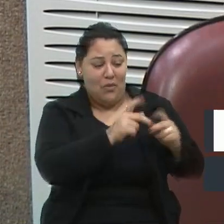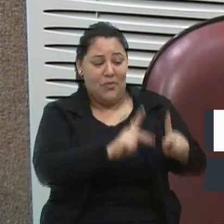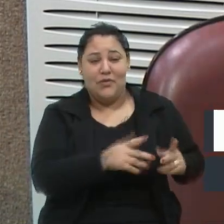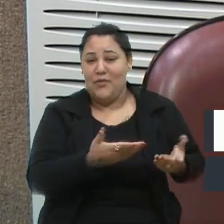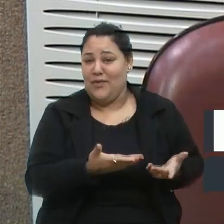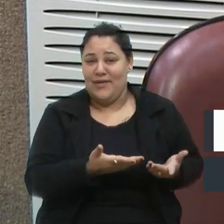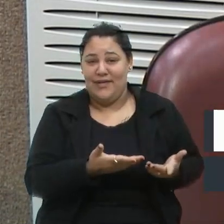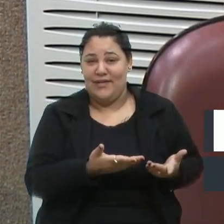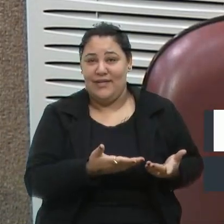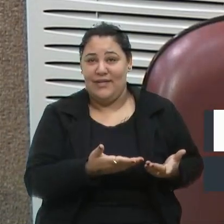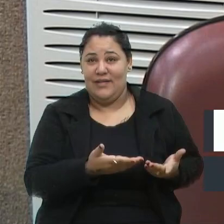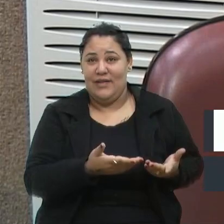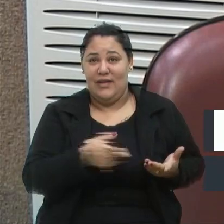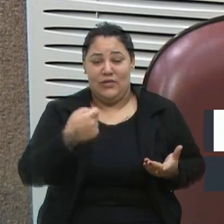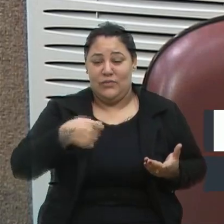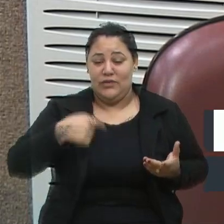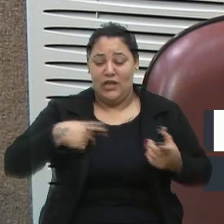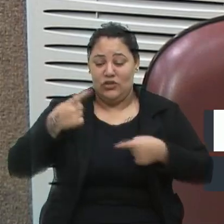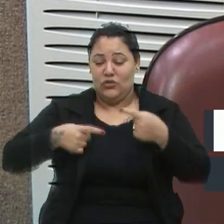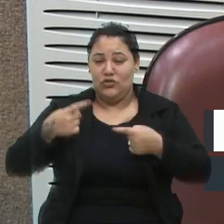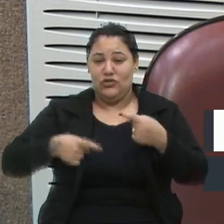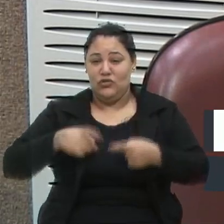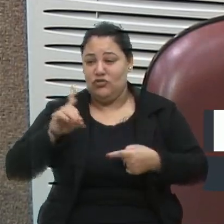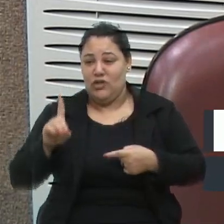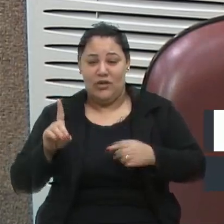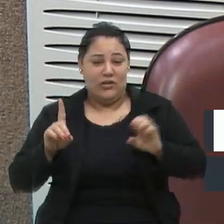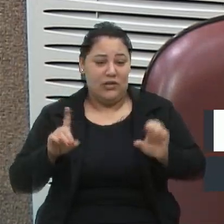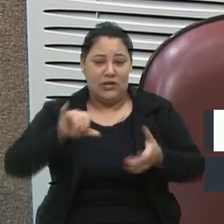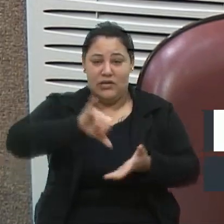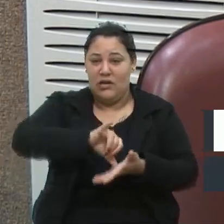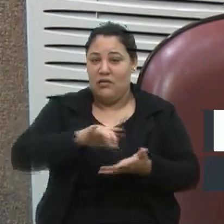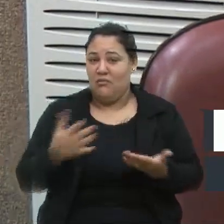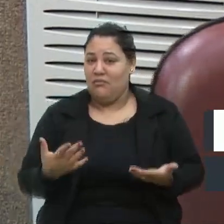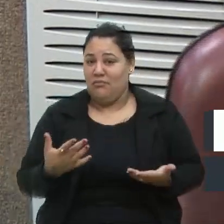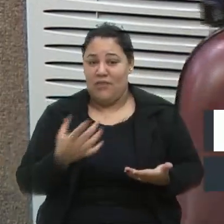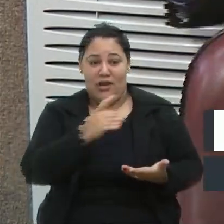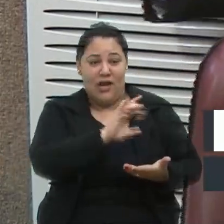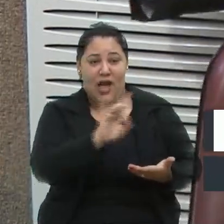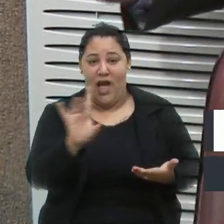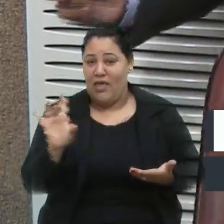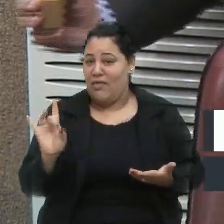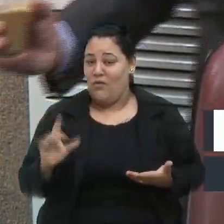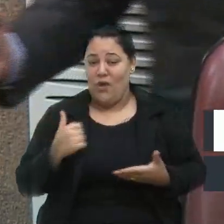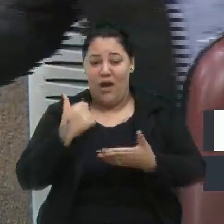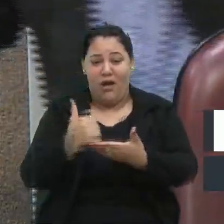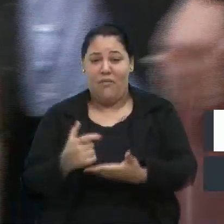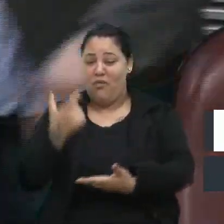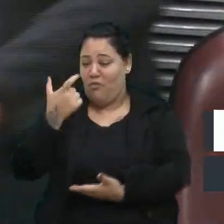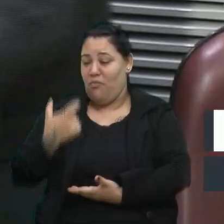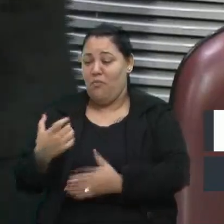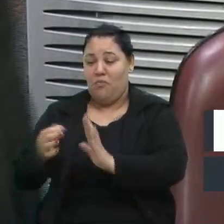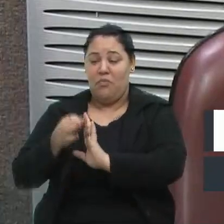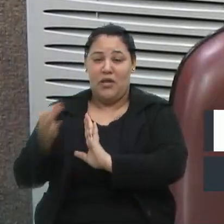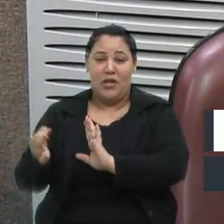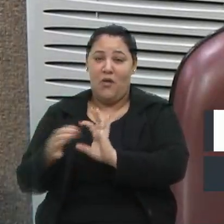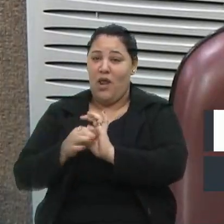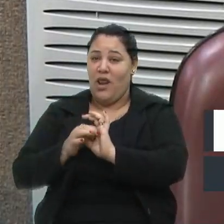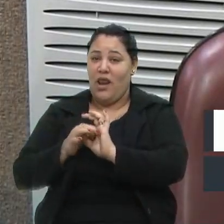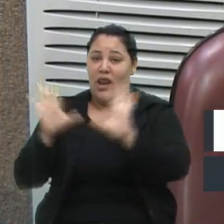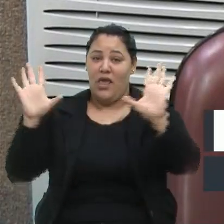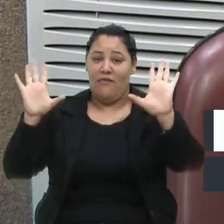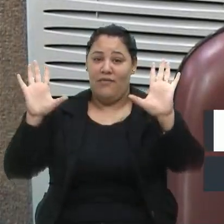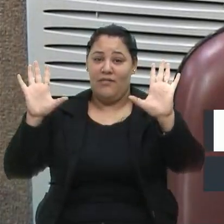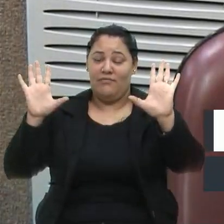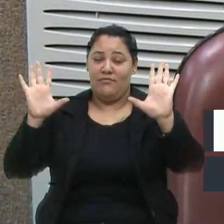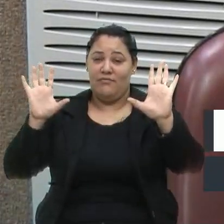estar embatendo direita, esquerda, sou centro. Cada um defende quem quer, o que quiser. Ideologia partidária defende o que você